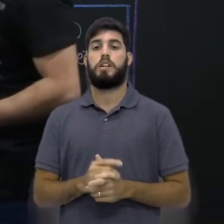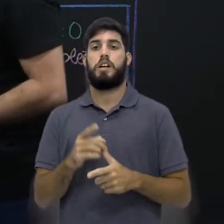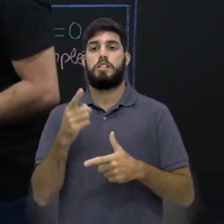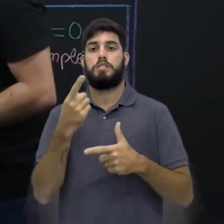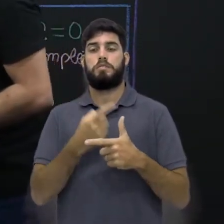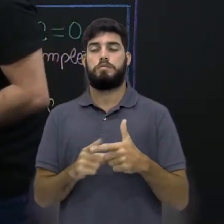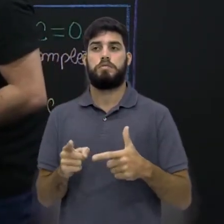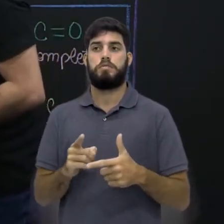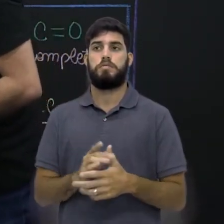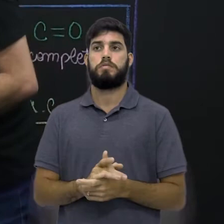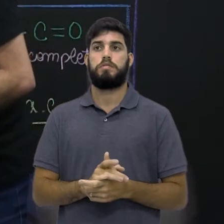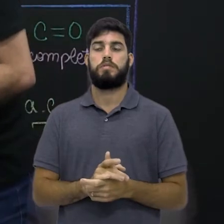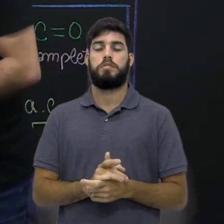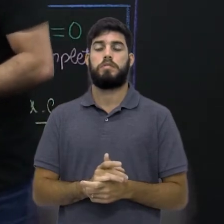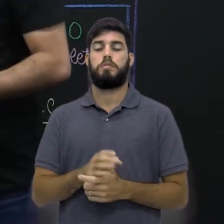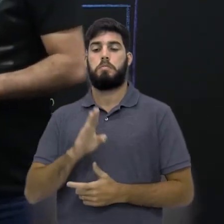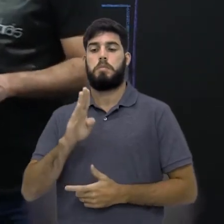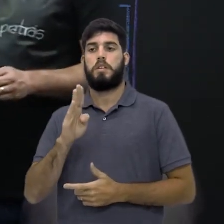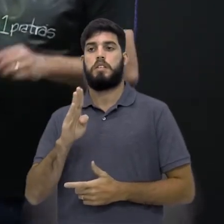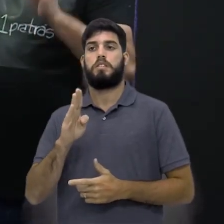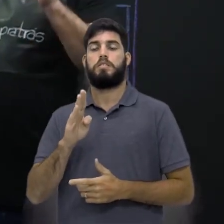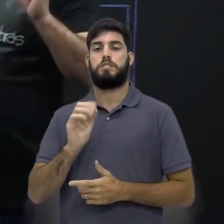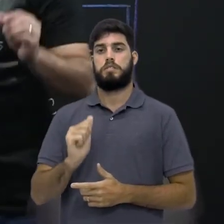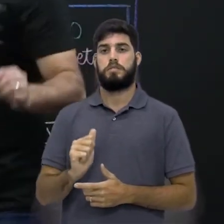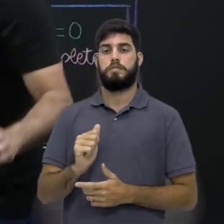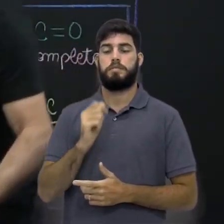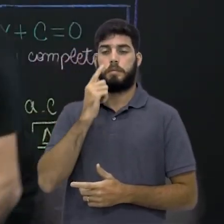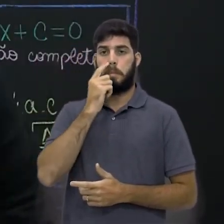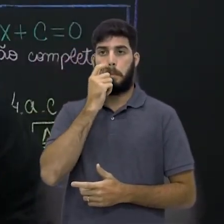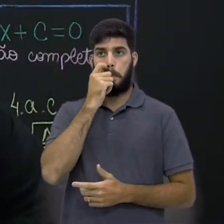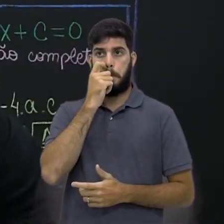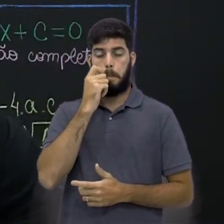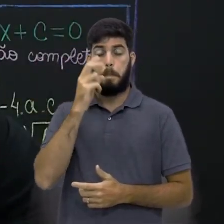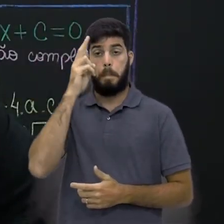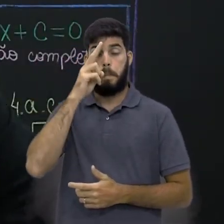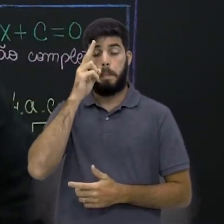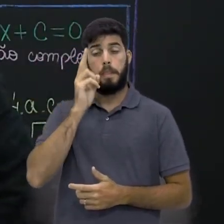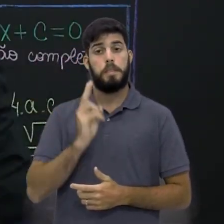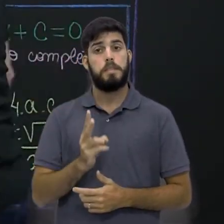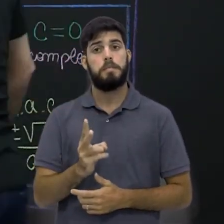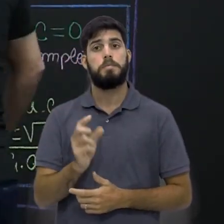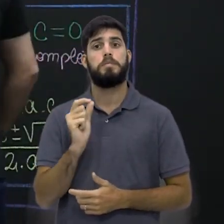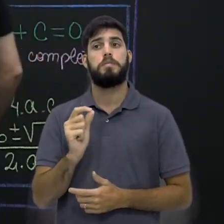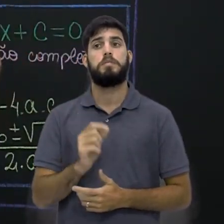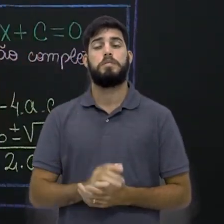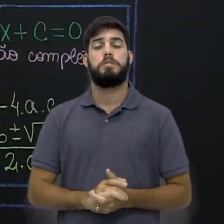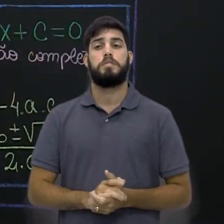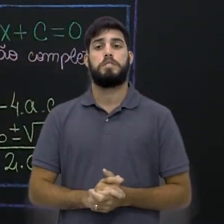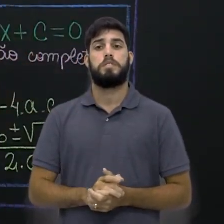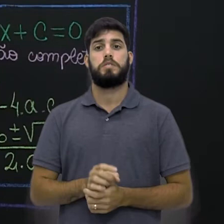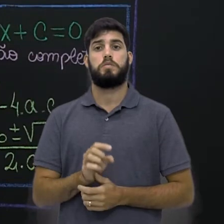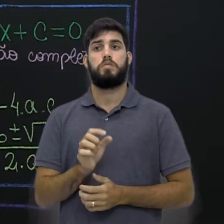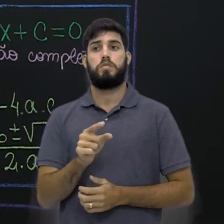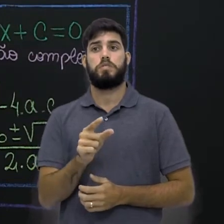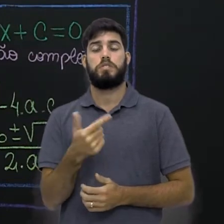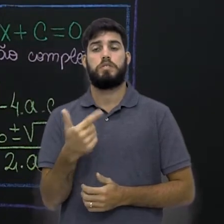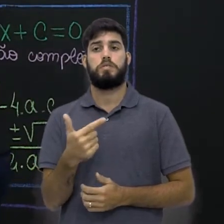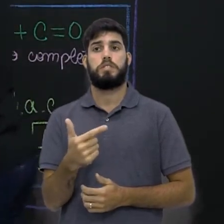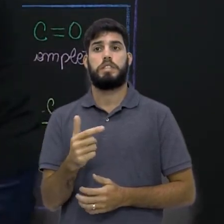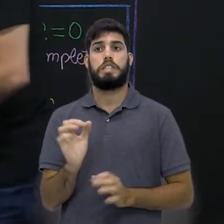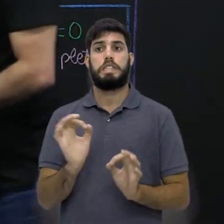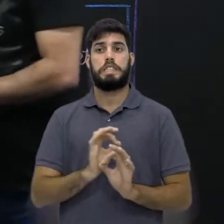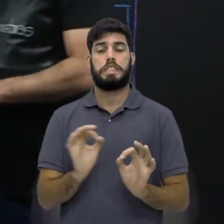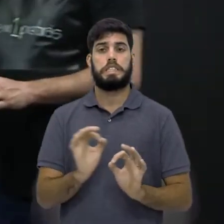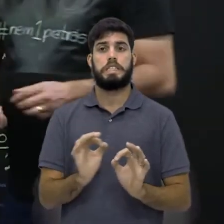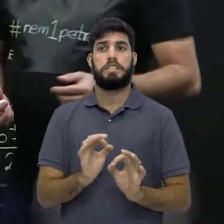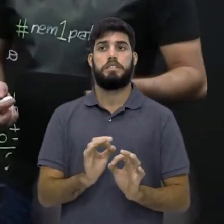divisão entre o valor b e o valor a. Lembrando sempre que, quando você não tem ninguém na frente da letra,